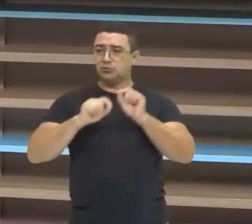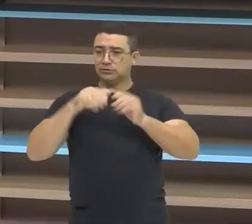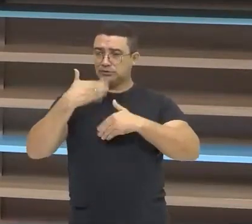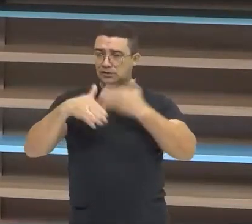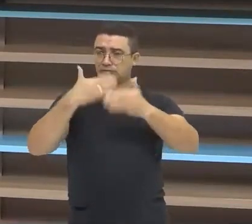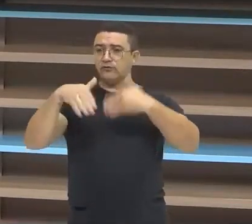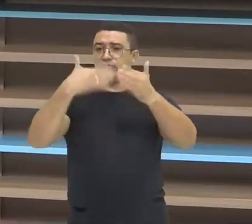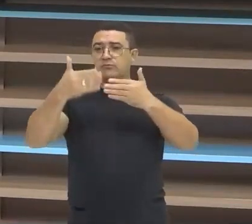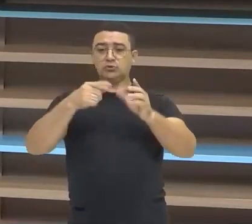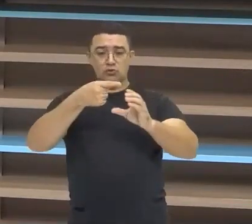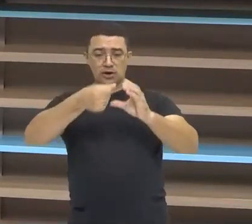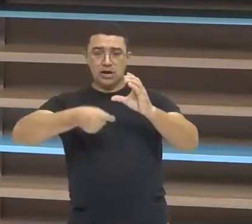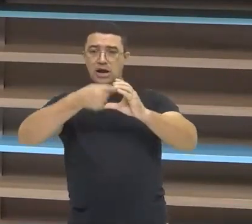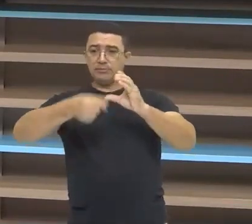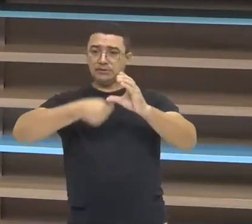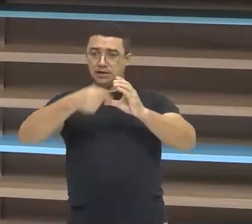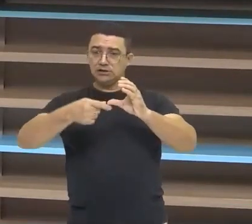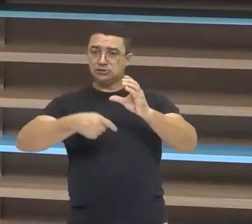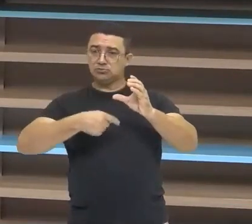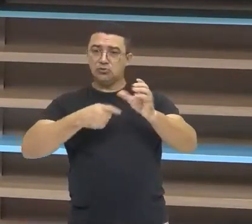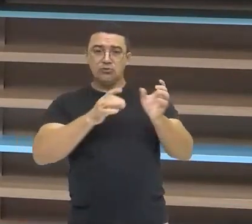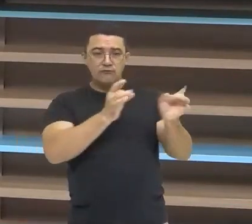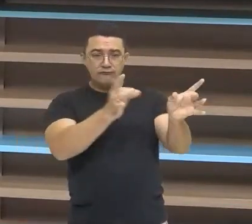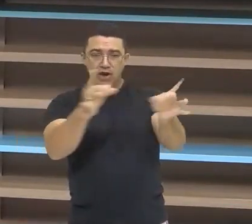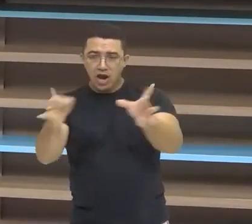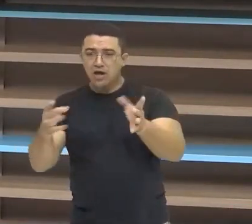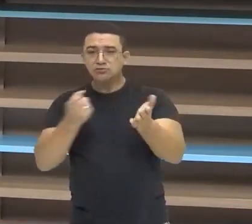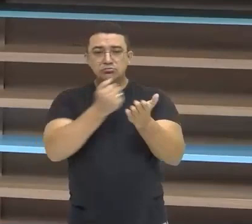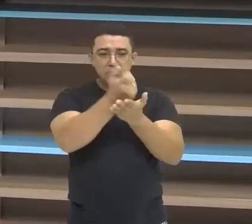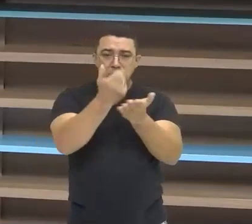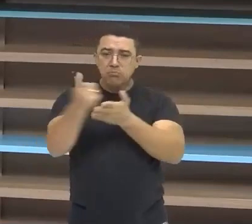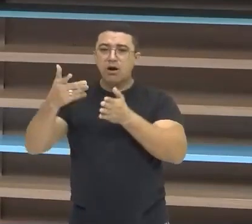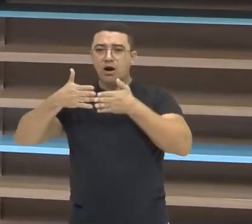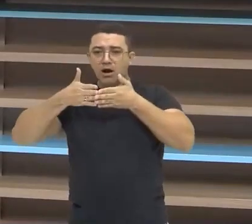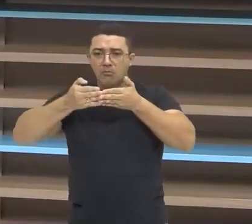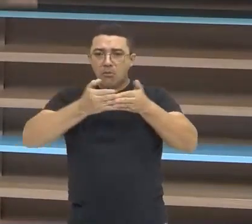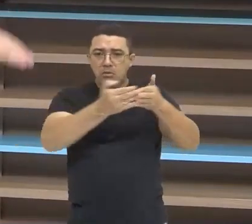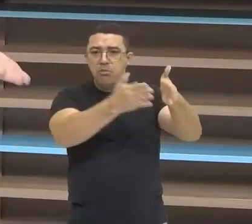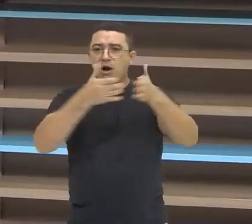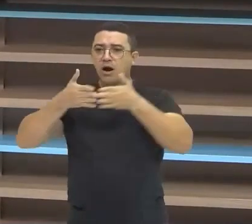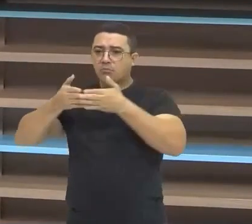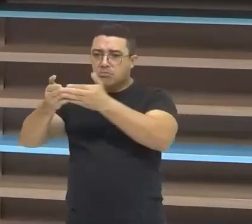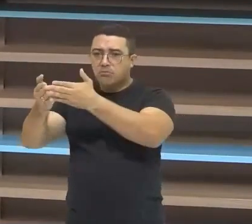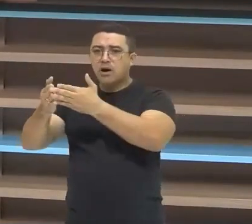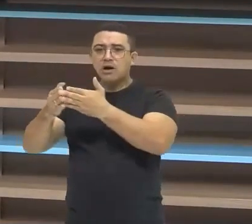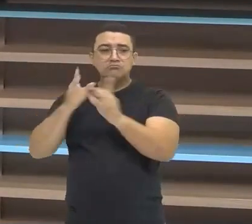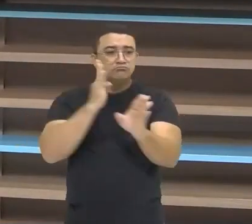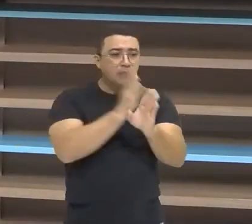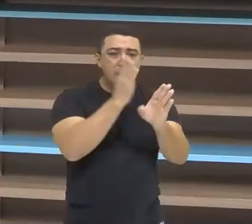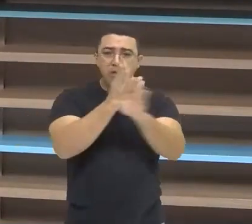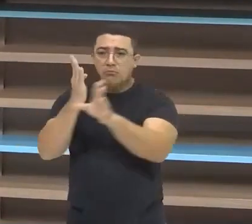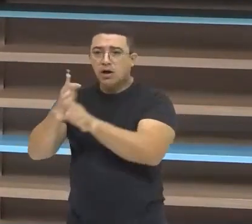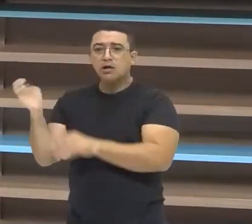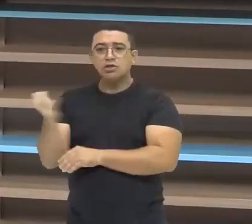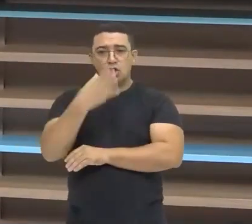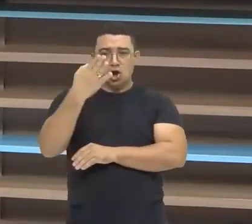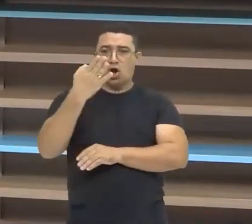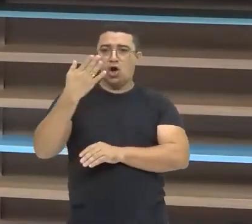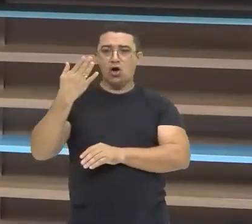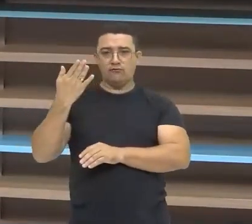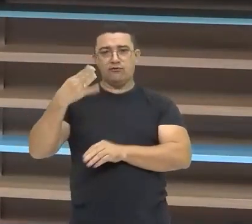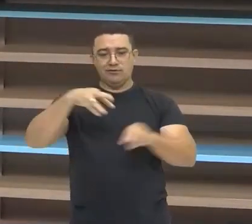o desenvolvimento do capitalismo mercantil, né? As grandes navegações, as descobertas das novas terras,